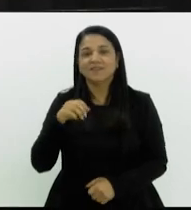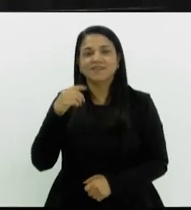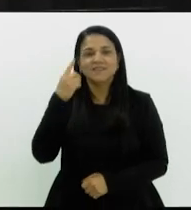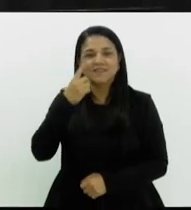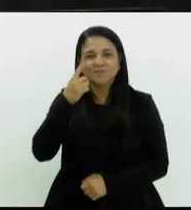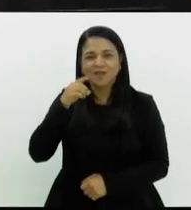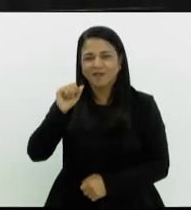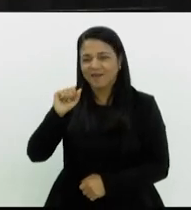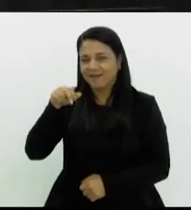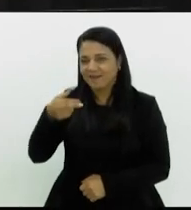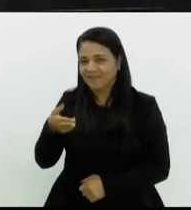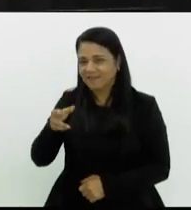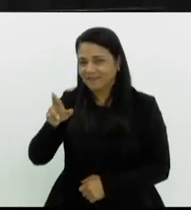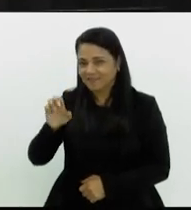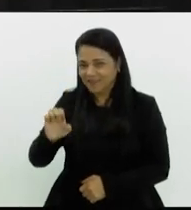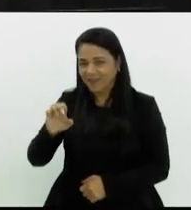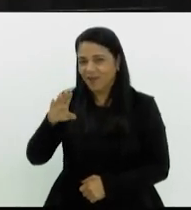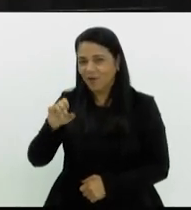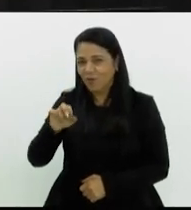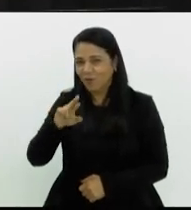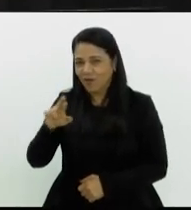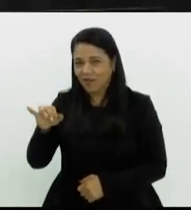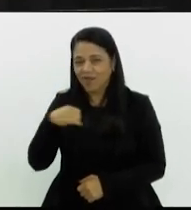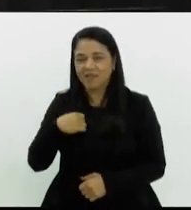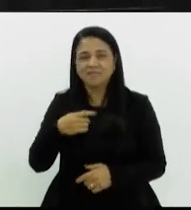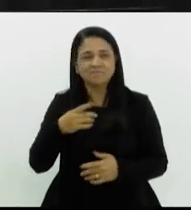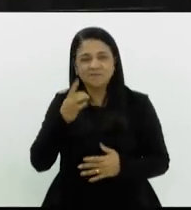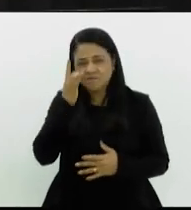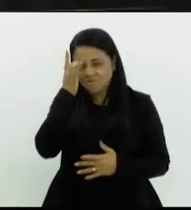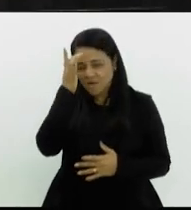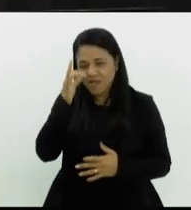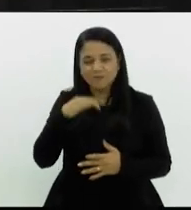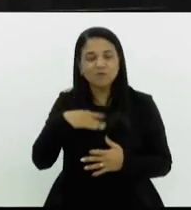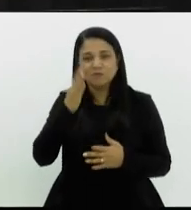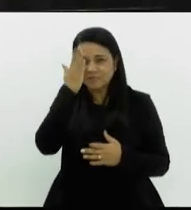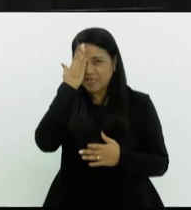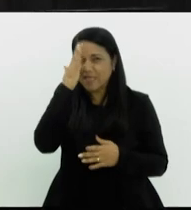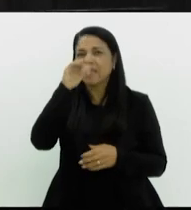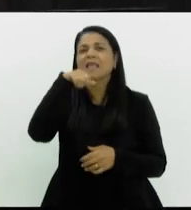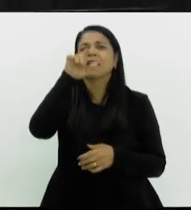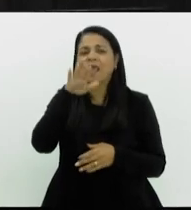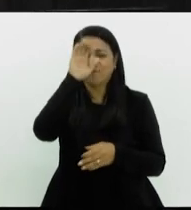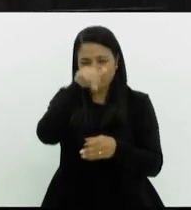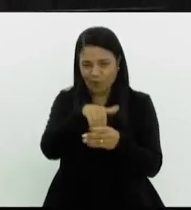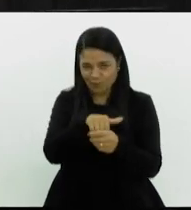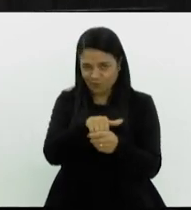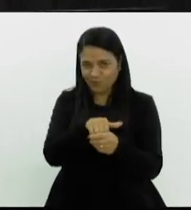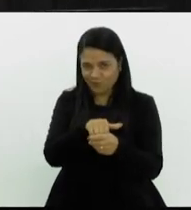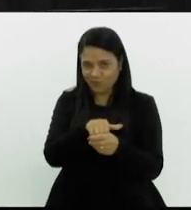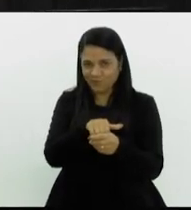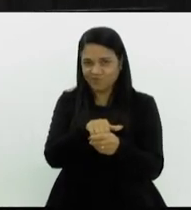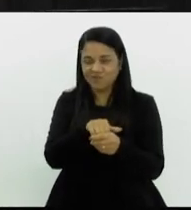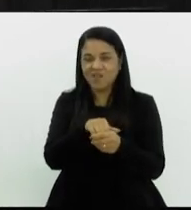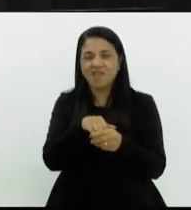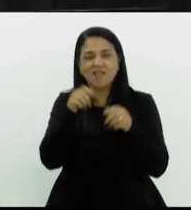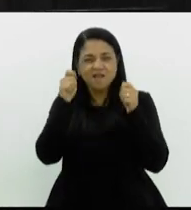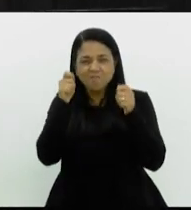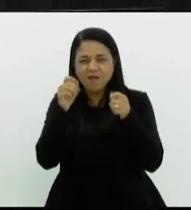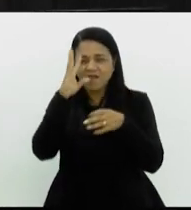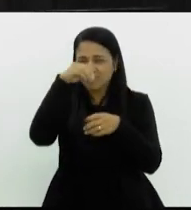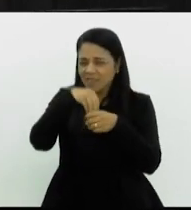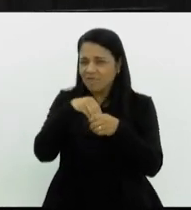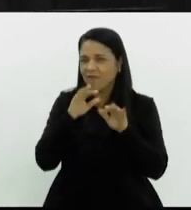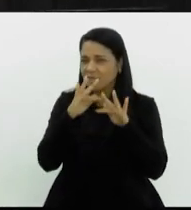O André Corrêa me cria uma facilidade muito grande. Toda eleição para deputado, eu sei em quem votar. E faço campanha na família e tal e